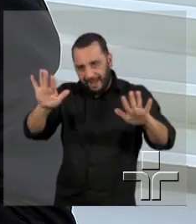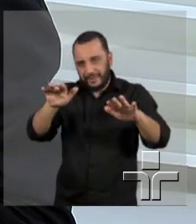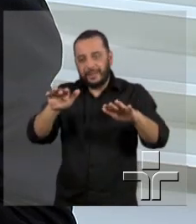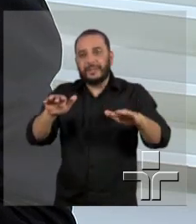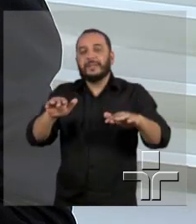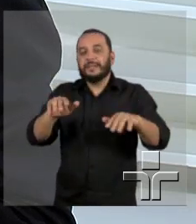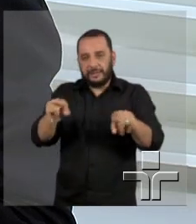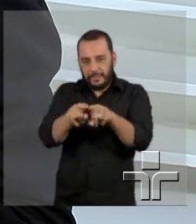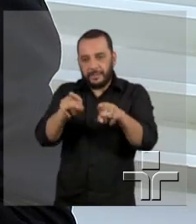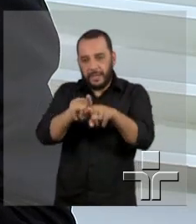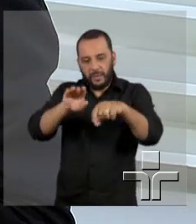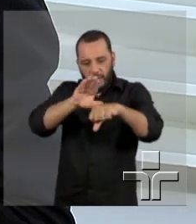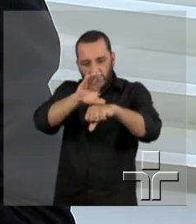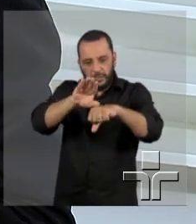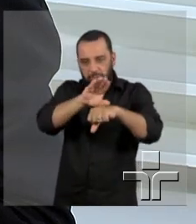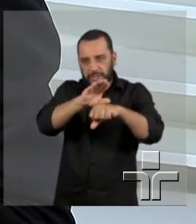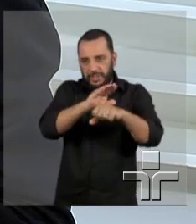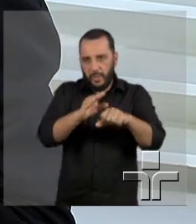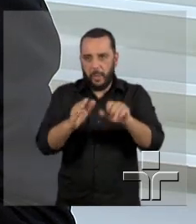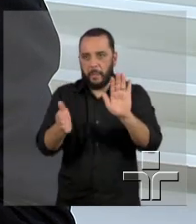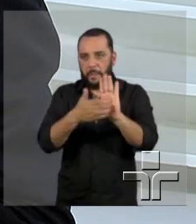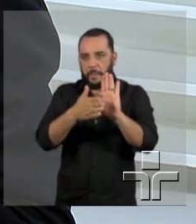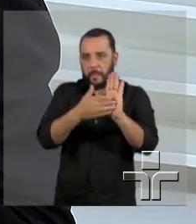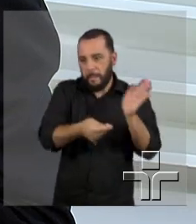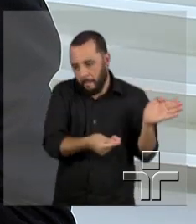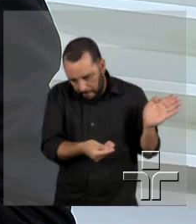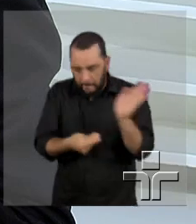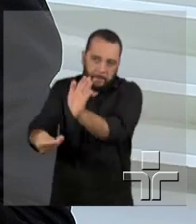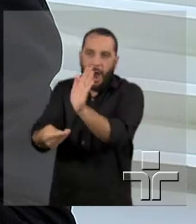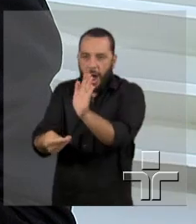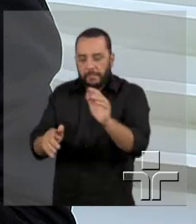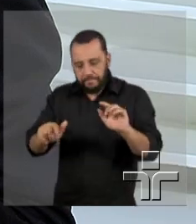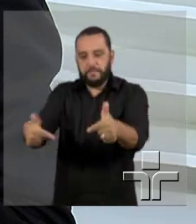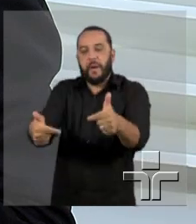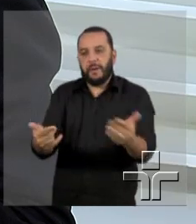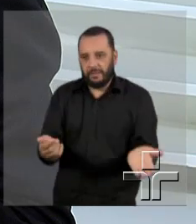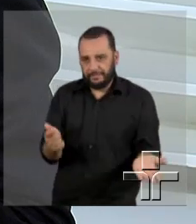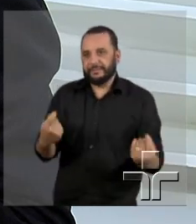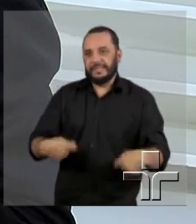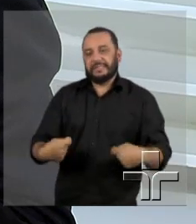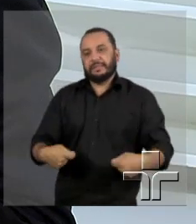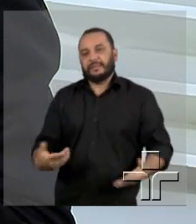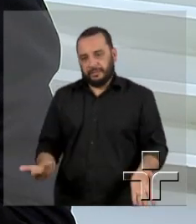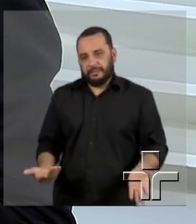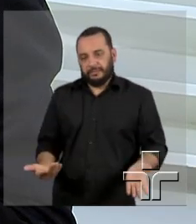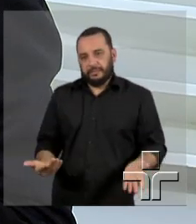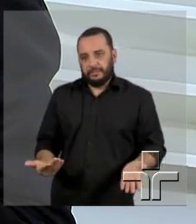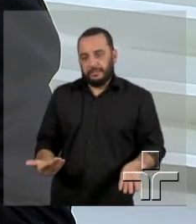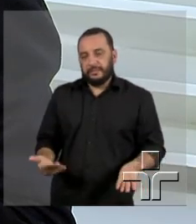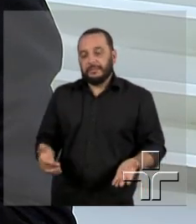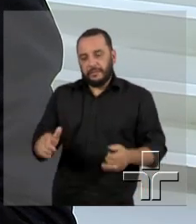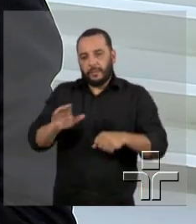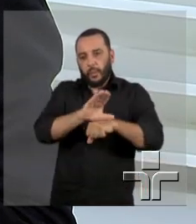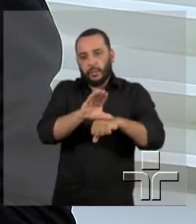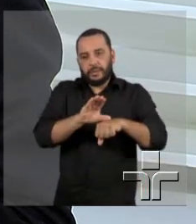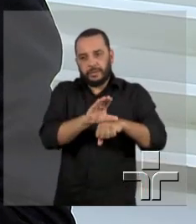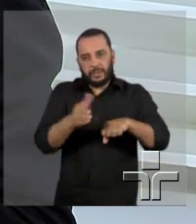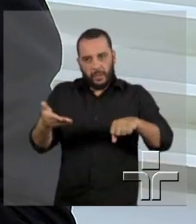aplicabilidade constitucional. Essa Constituição, pelo seu teor de humanismo, de